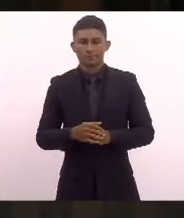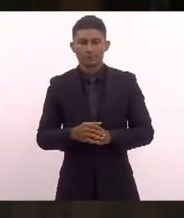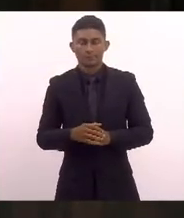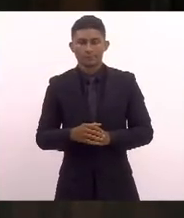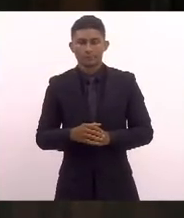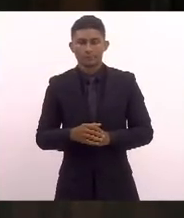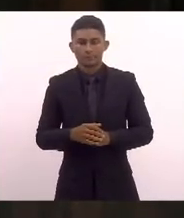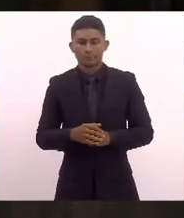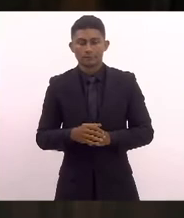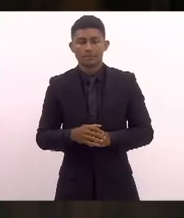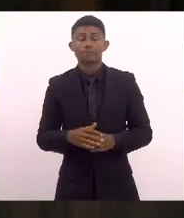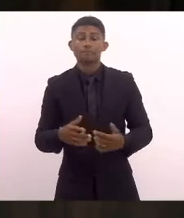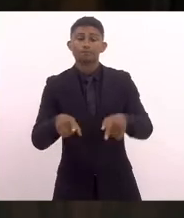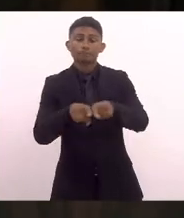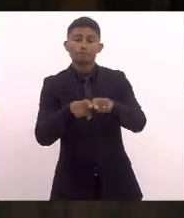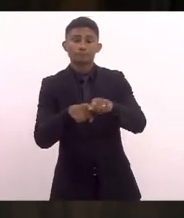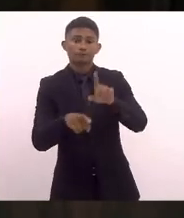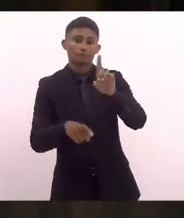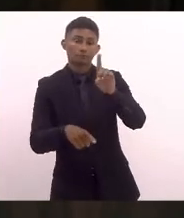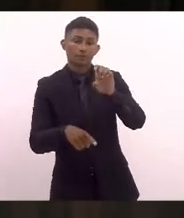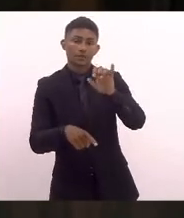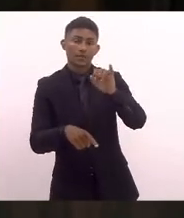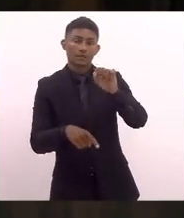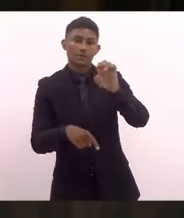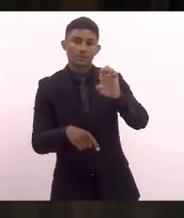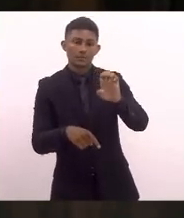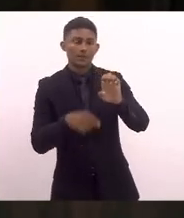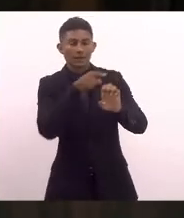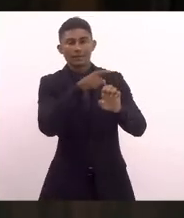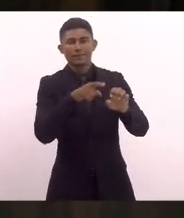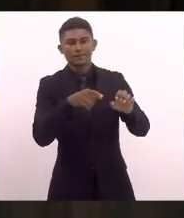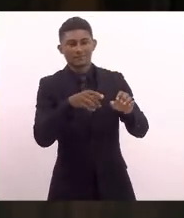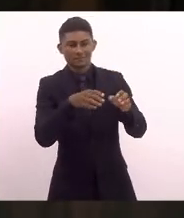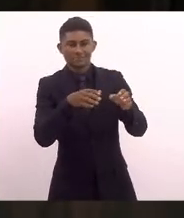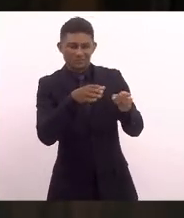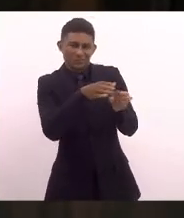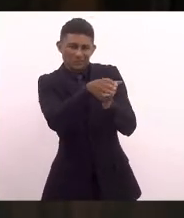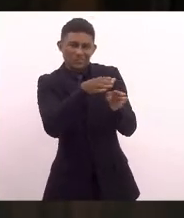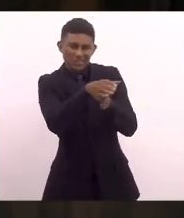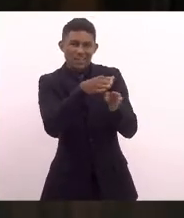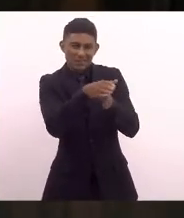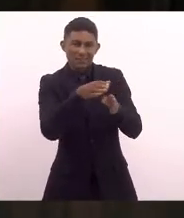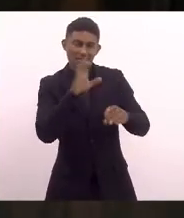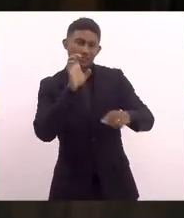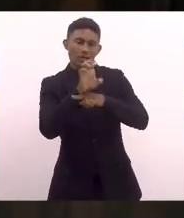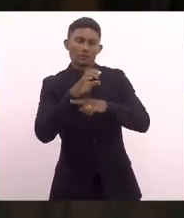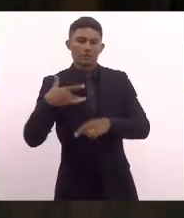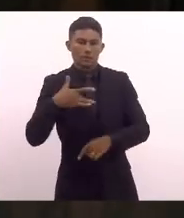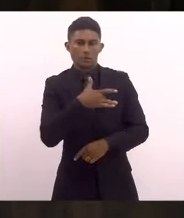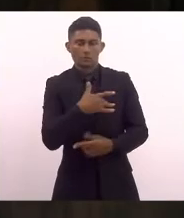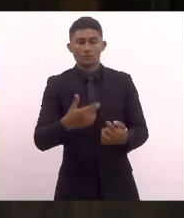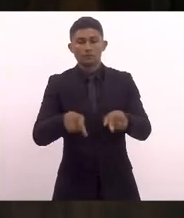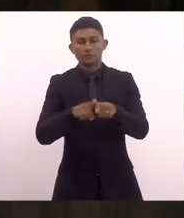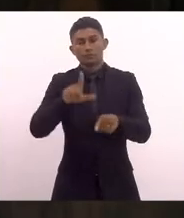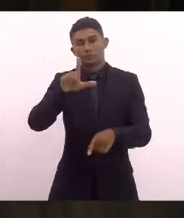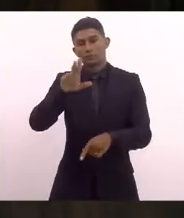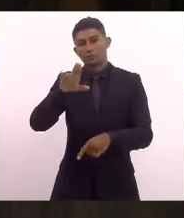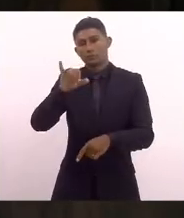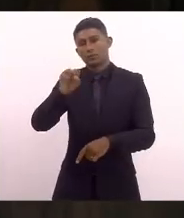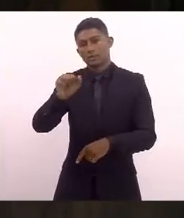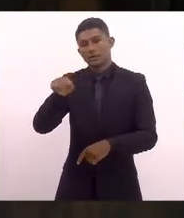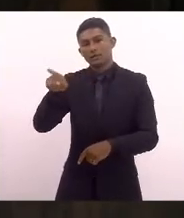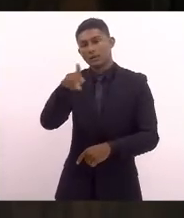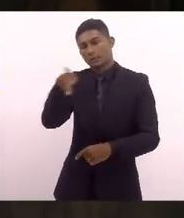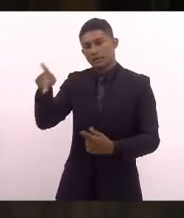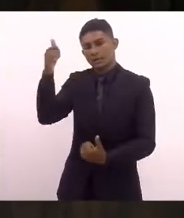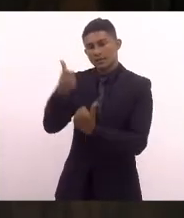da Enfermagem. Deise Rezende Sanches, conselheira, Conselho Estadual de Saúde. Luísa Mara Correia, vice-presidente